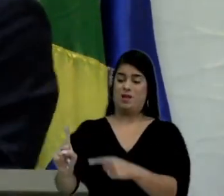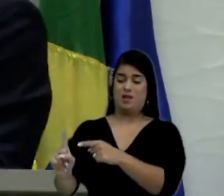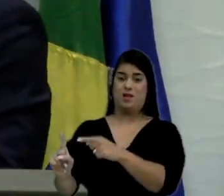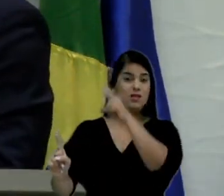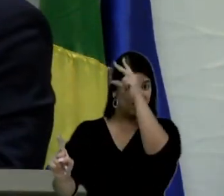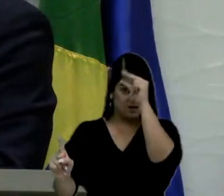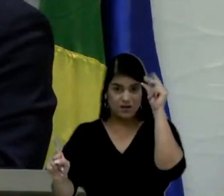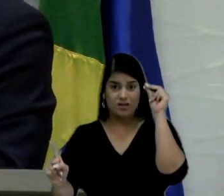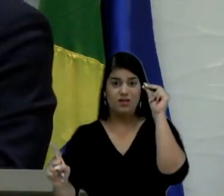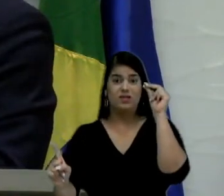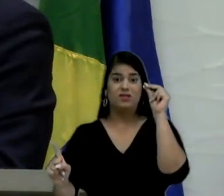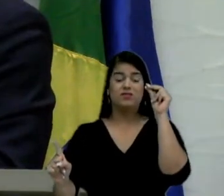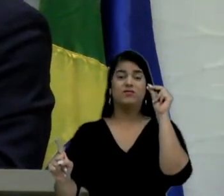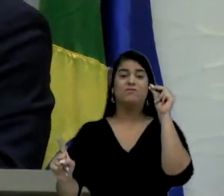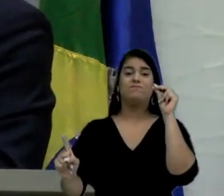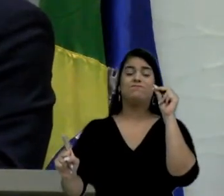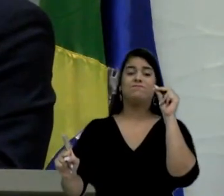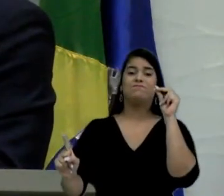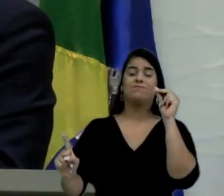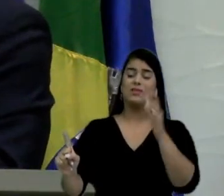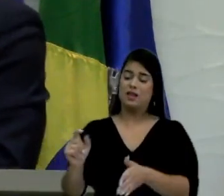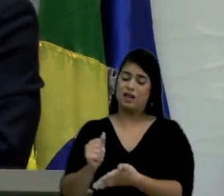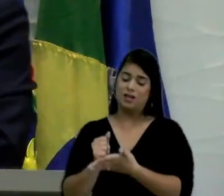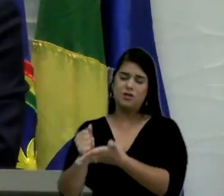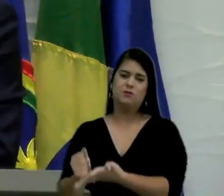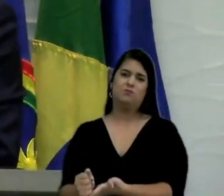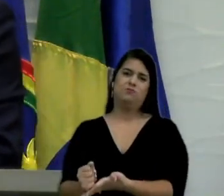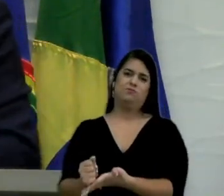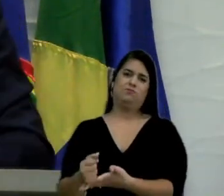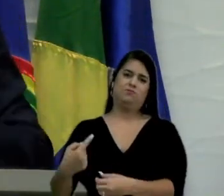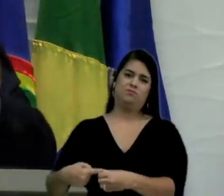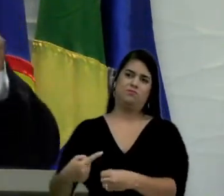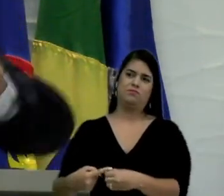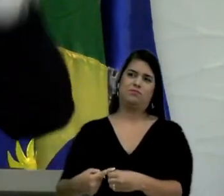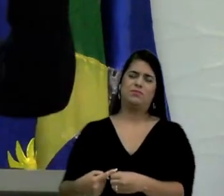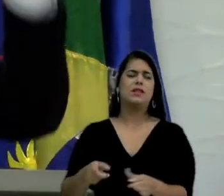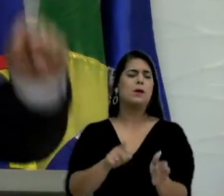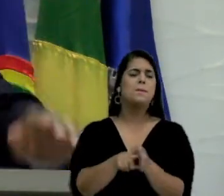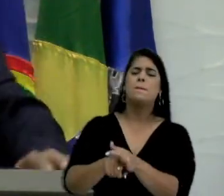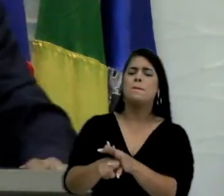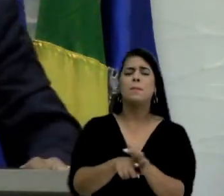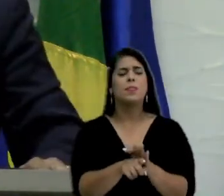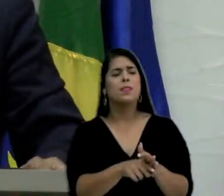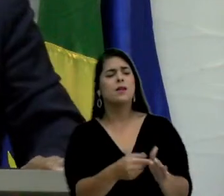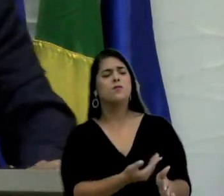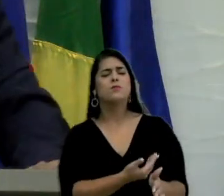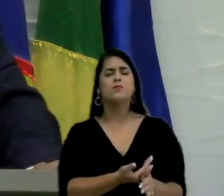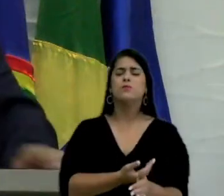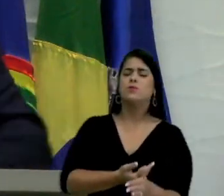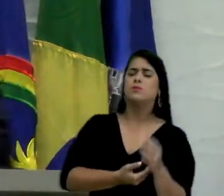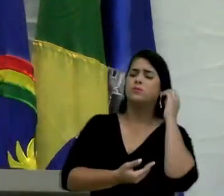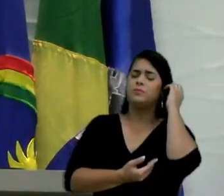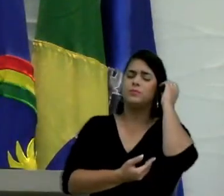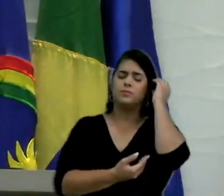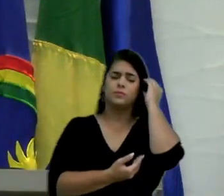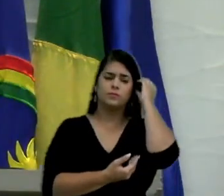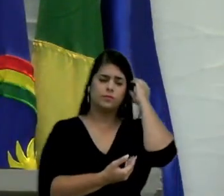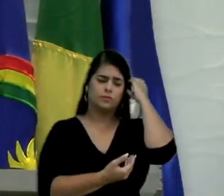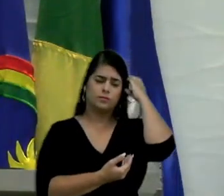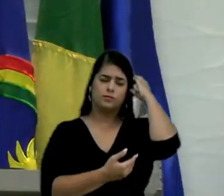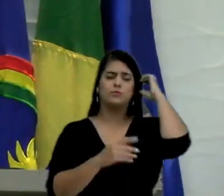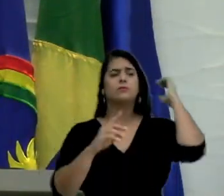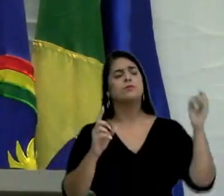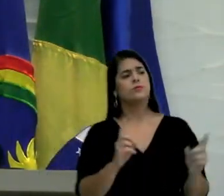sei se perguntar aqui aos colegas da oposição se a ex-prefeita fazia o que esse prefeito faz